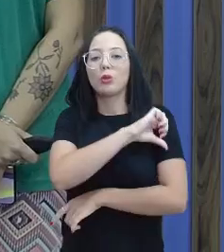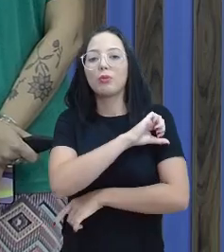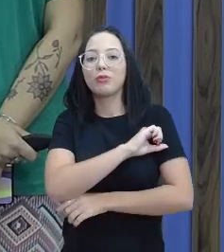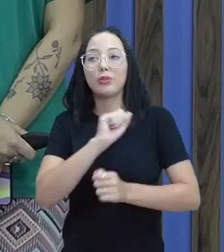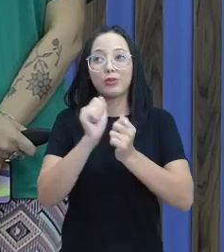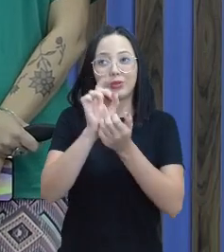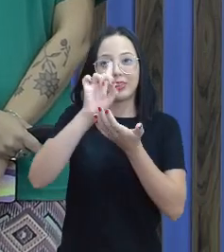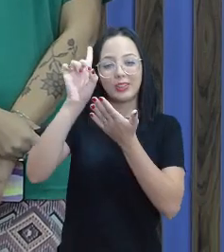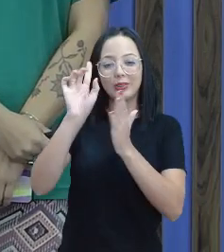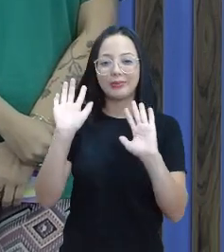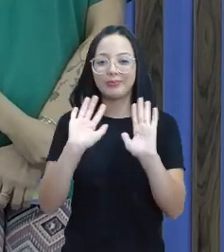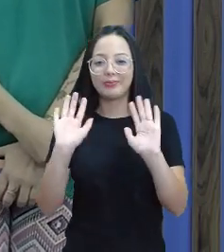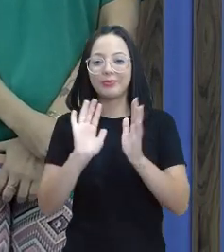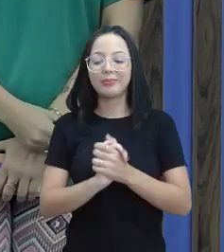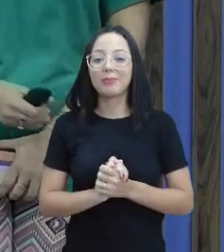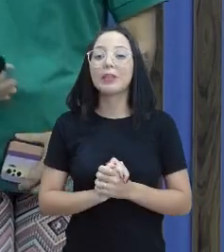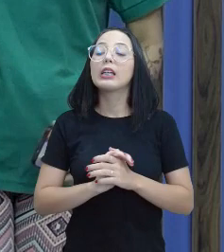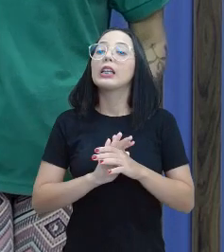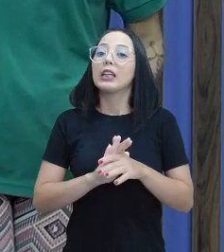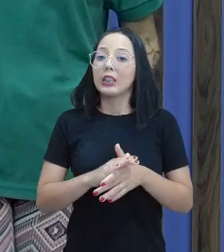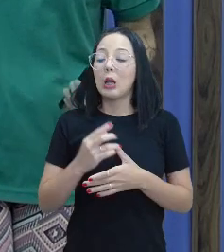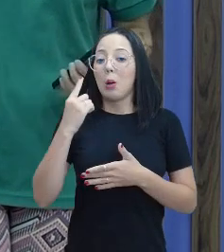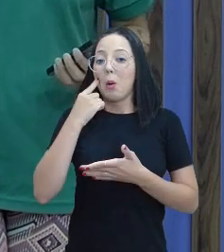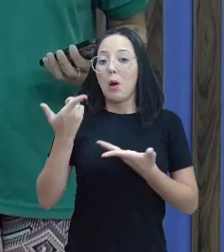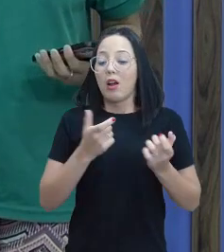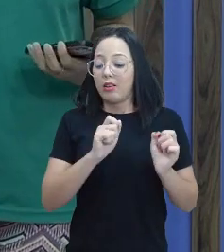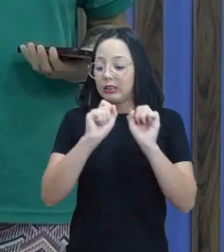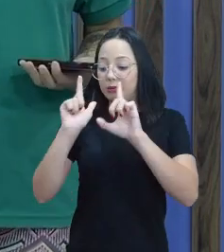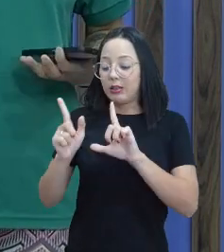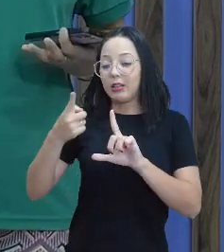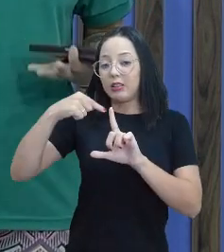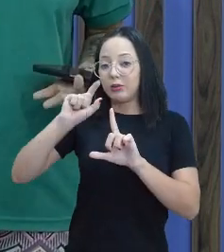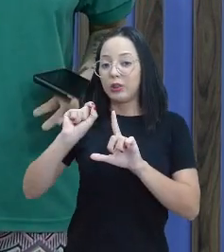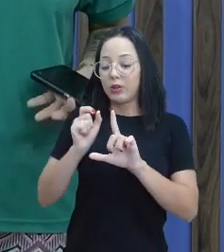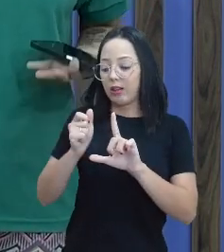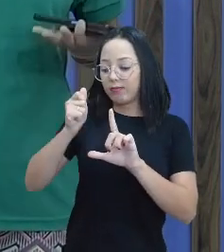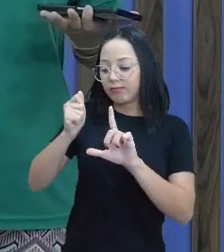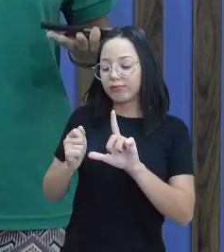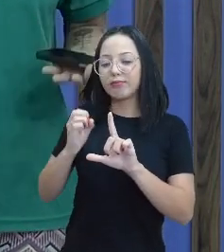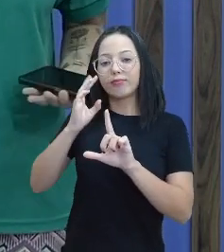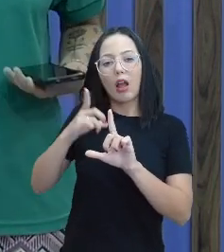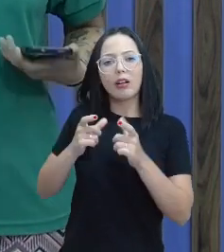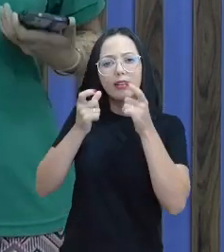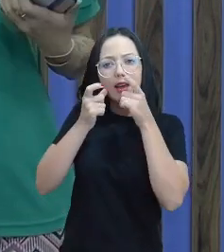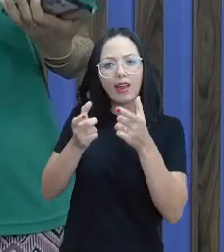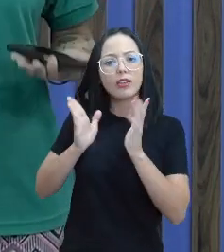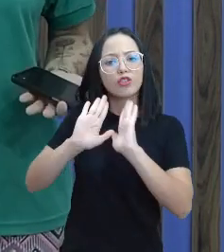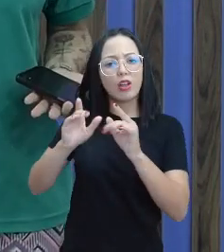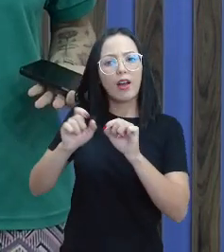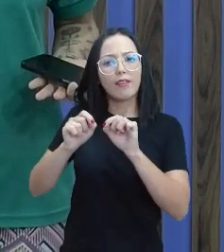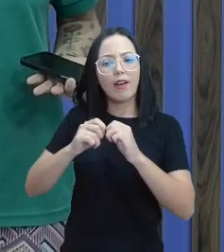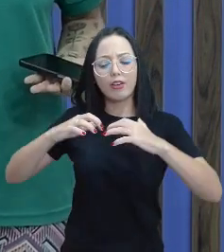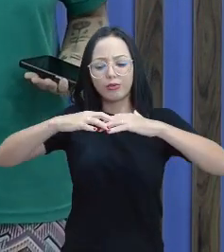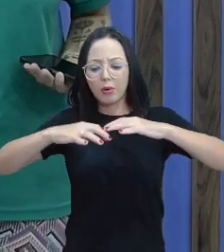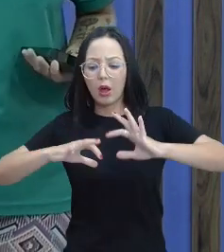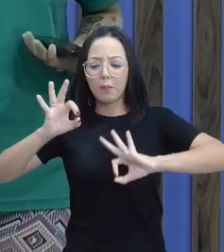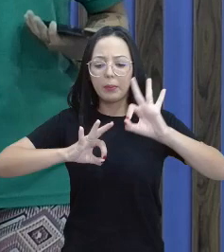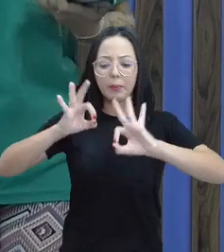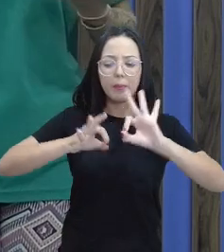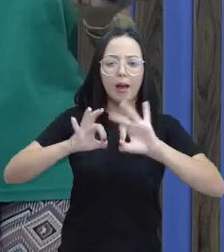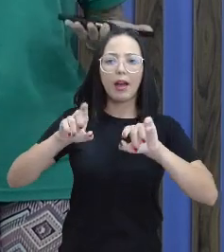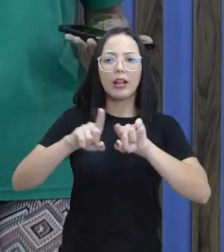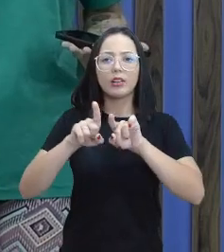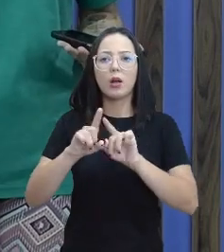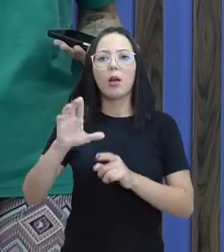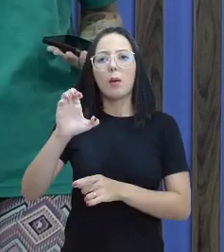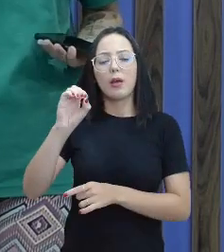Deus. Pois é, gente, aqui fica aí o QR Code, né, para vocês que tiverem interesse, que já fazem coleta, né,